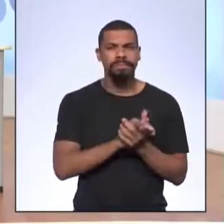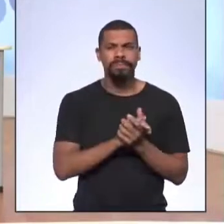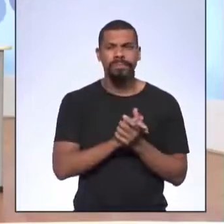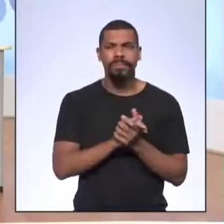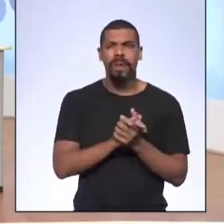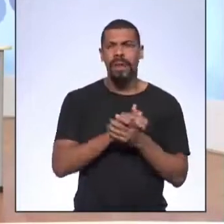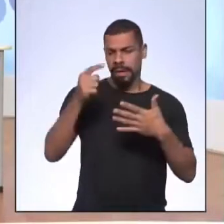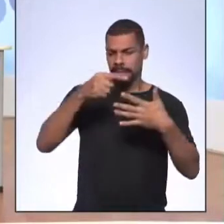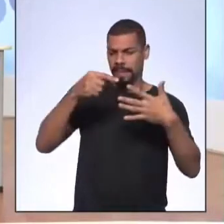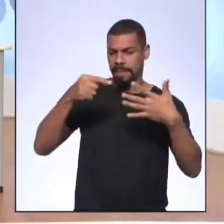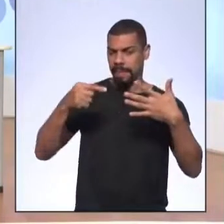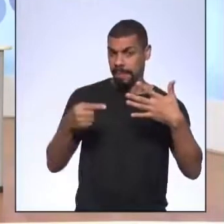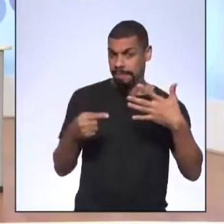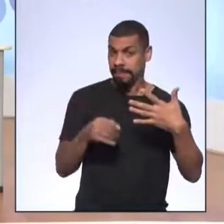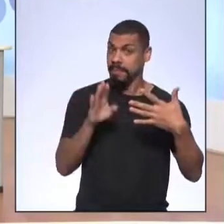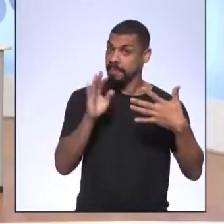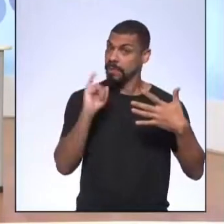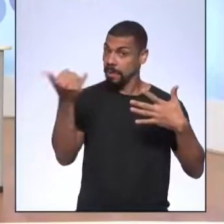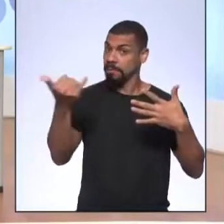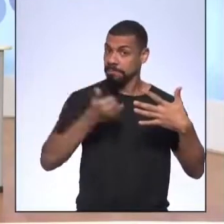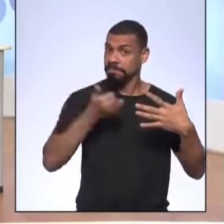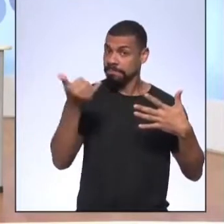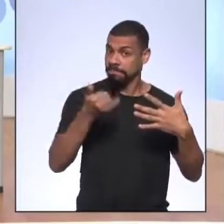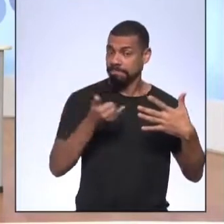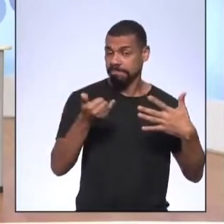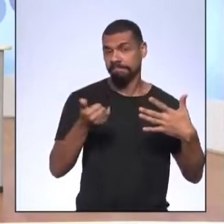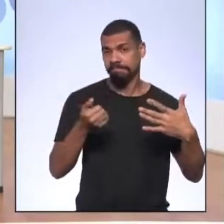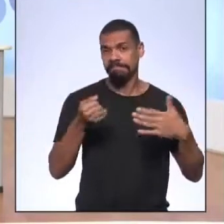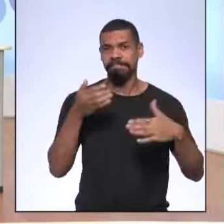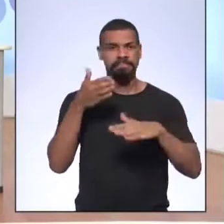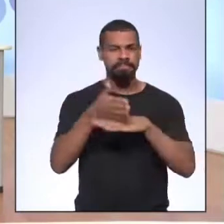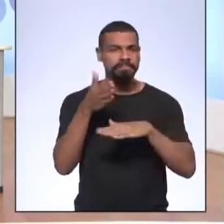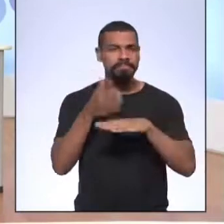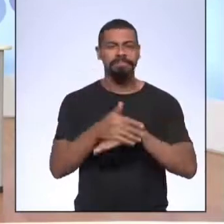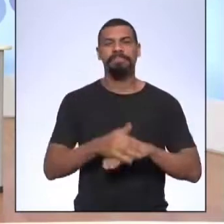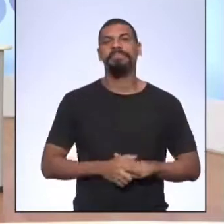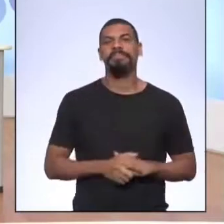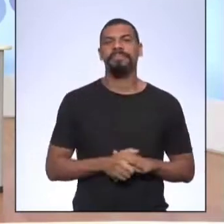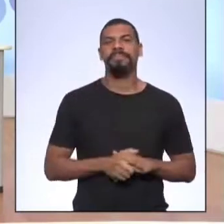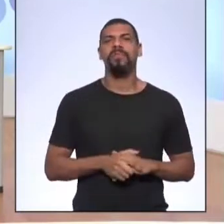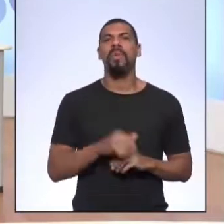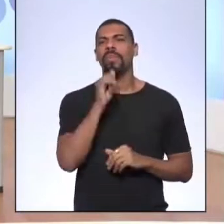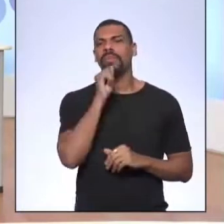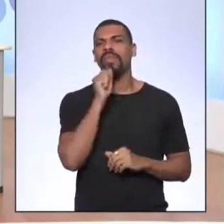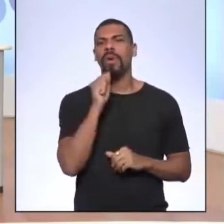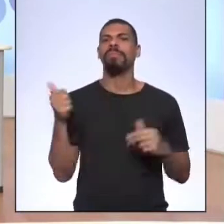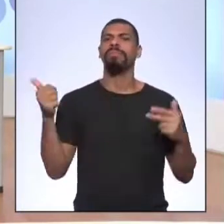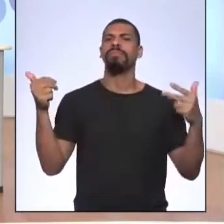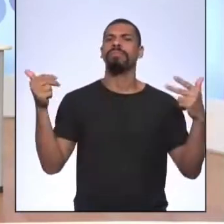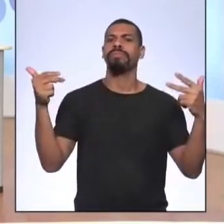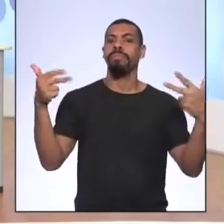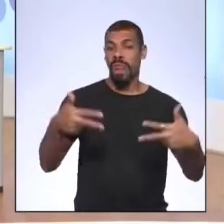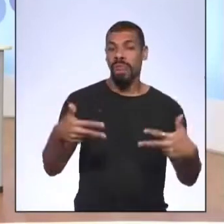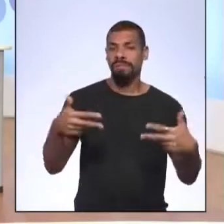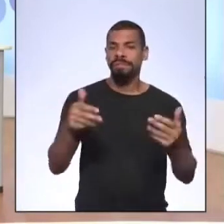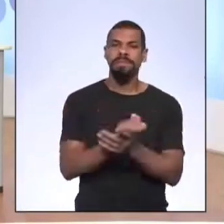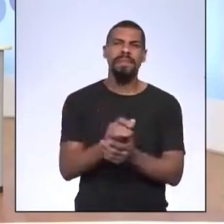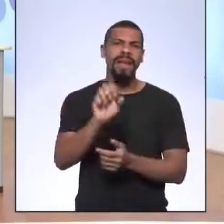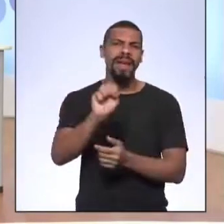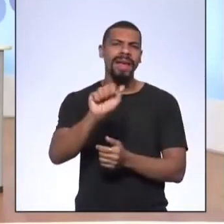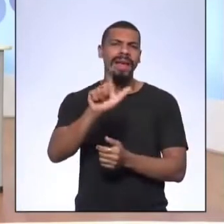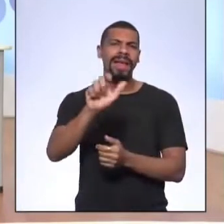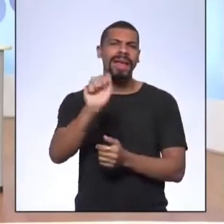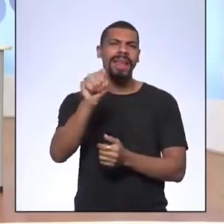trabalhar um pouquinho né com essas formas que vocês mesmos né acabaram passando para nós tá o Islã né como muitas pessoas ainda não conhecem